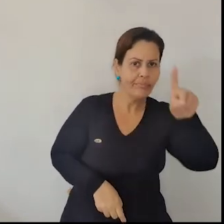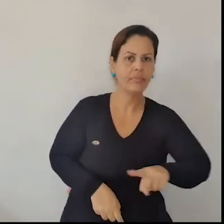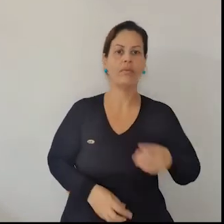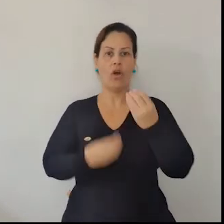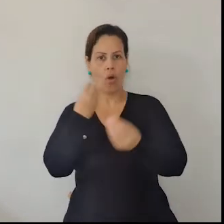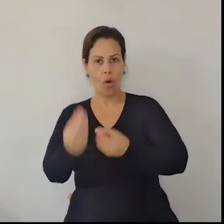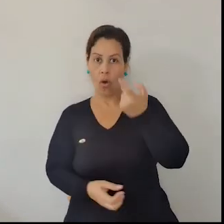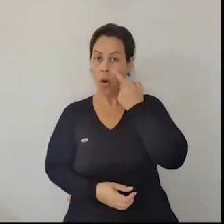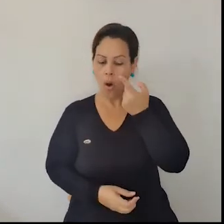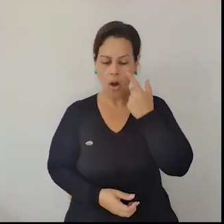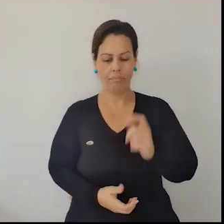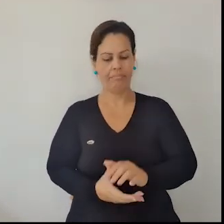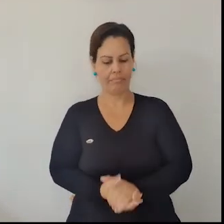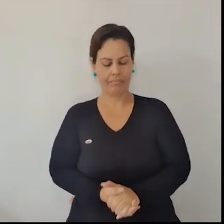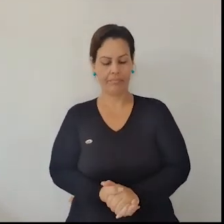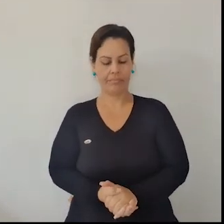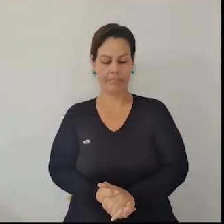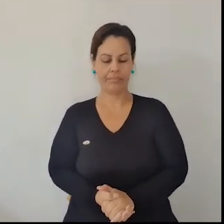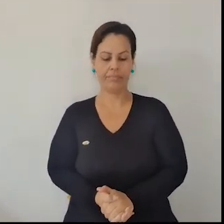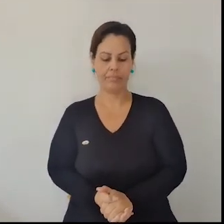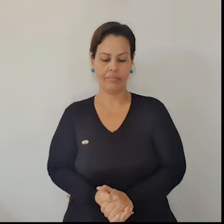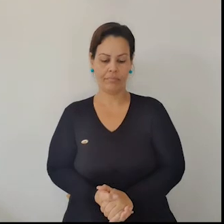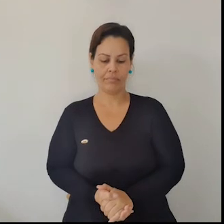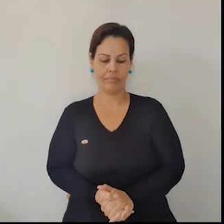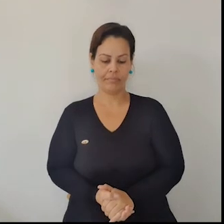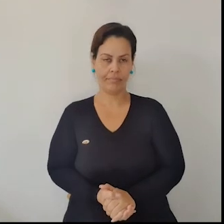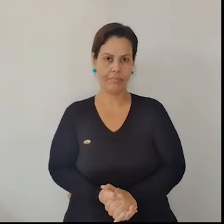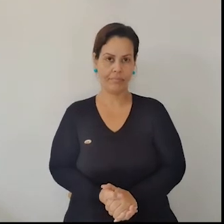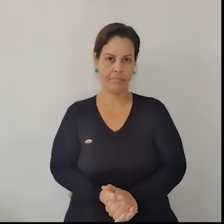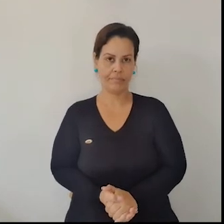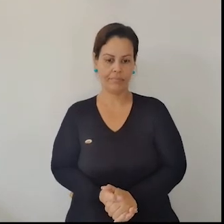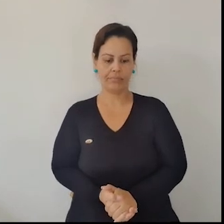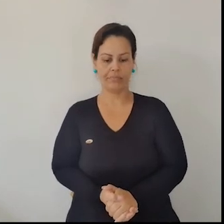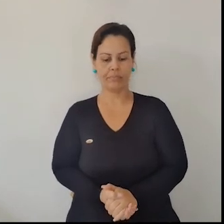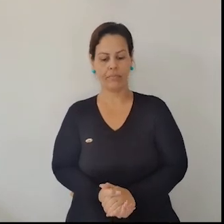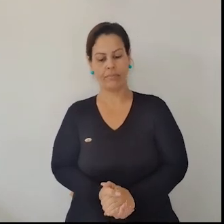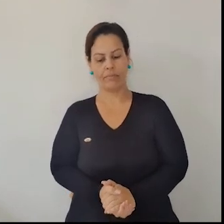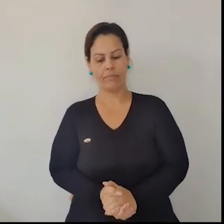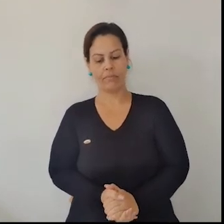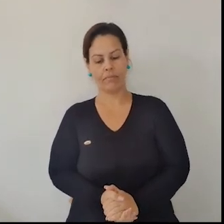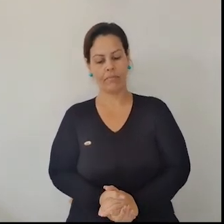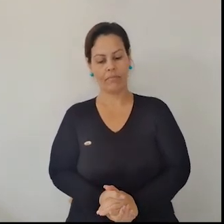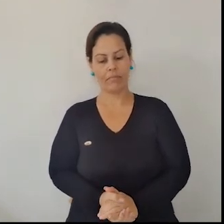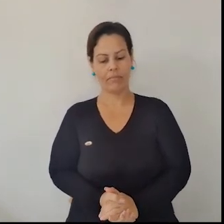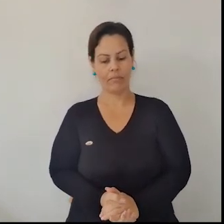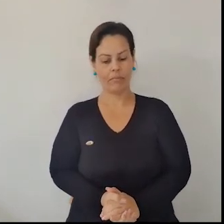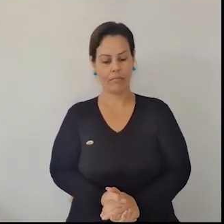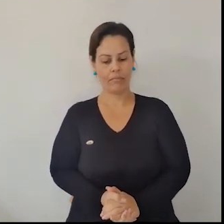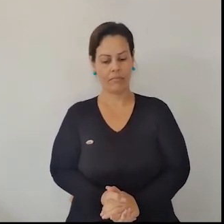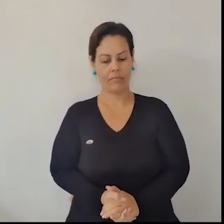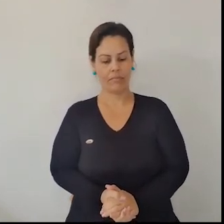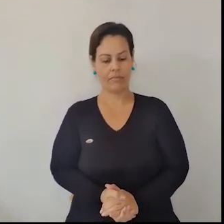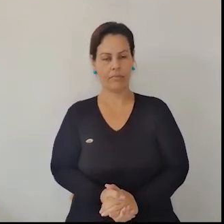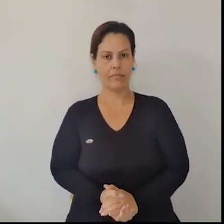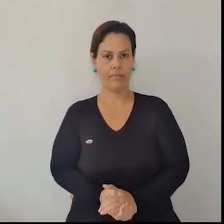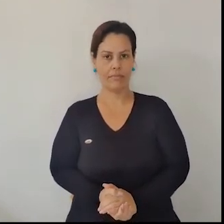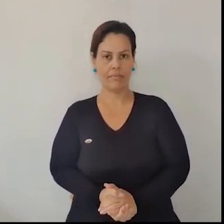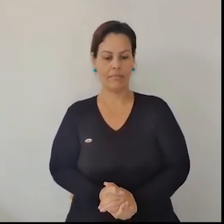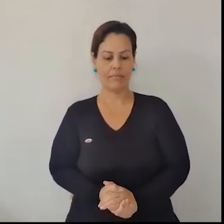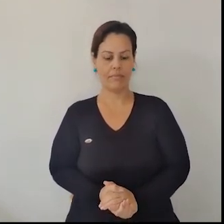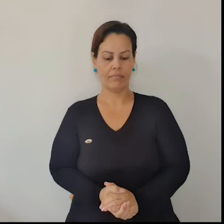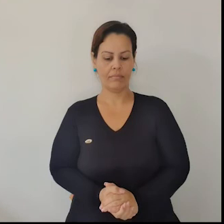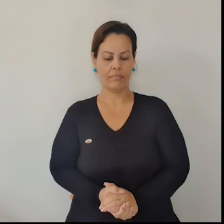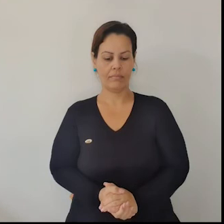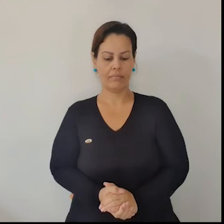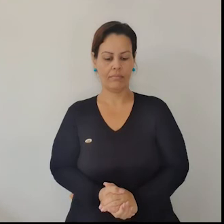um S2, 2S2, 2P6, 3S2 e 3P5, que o total dá